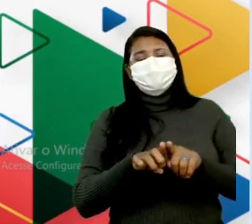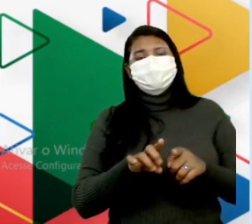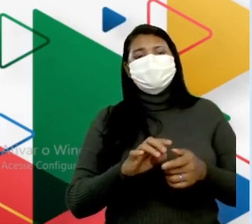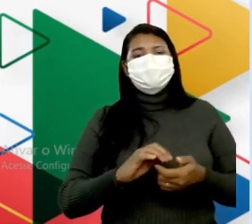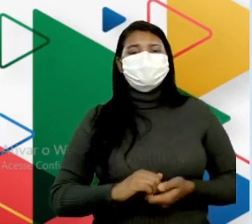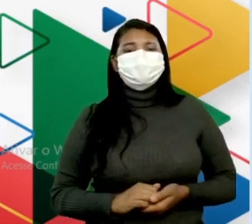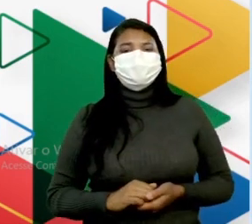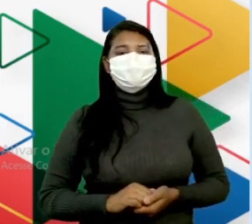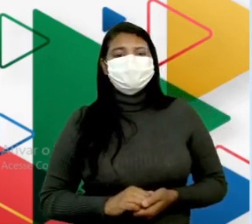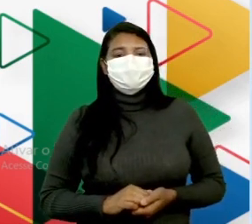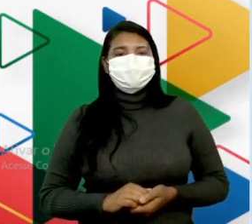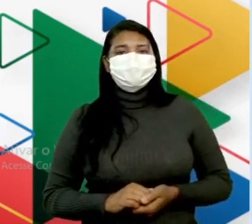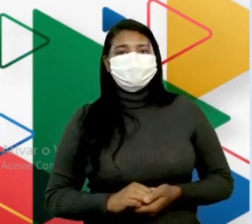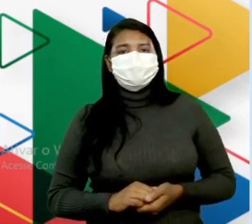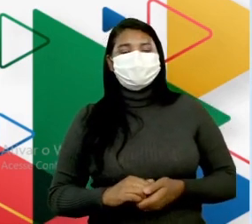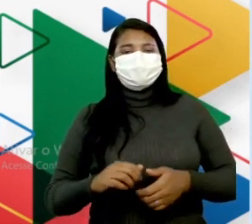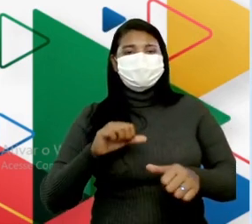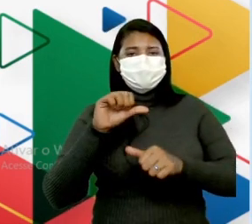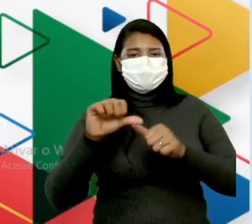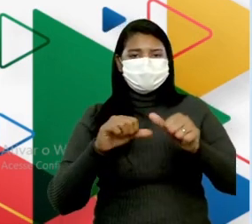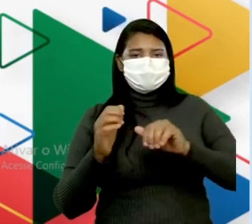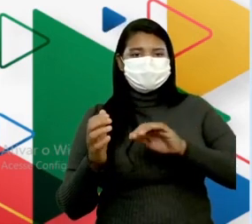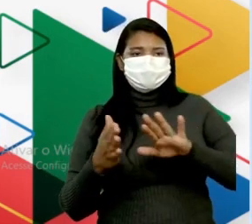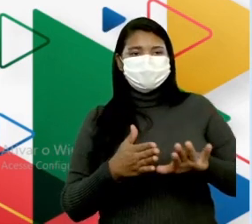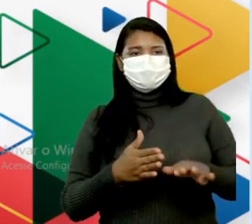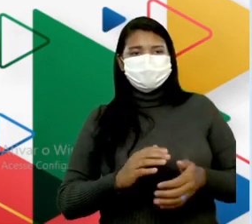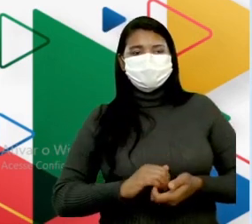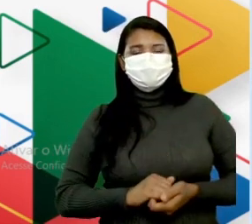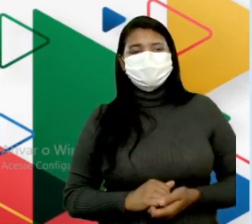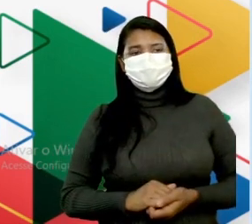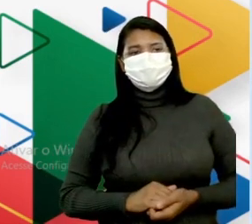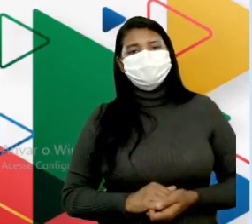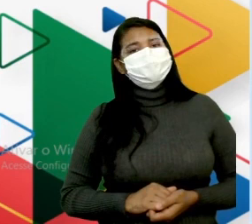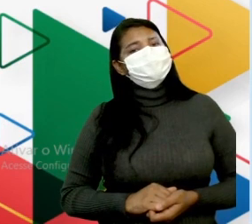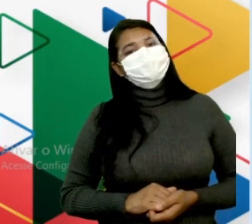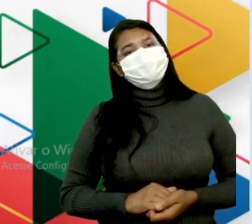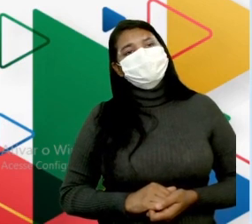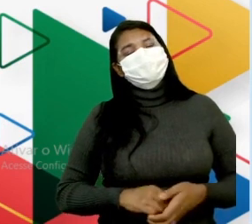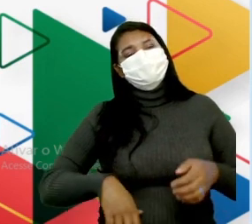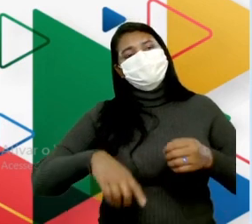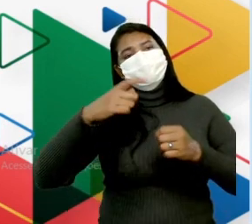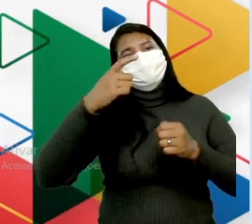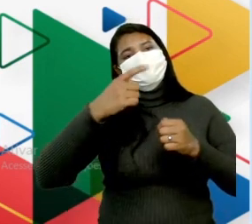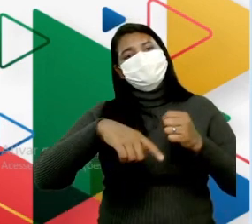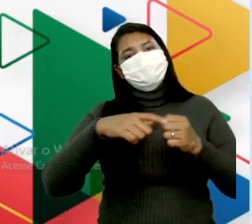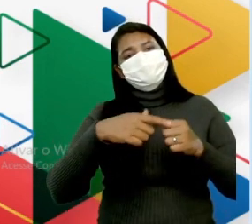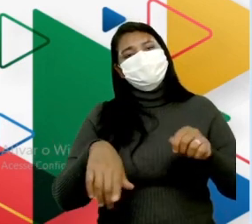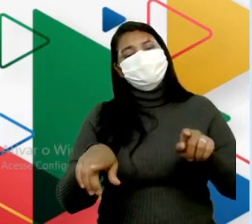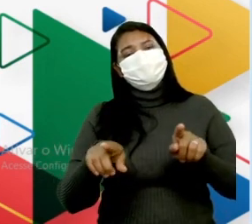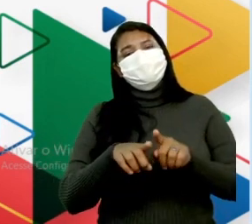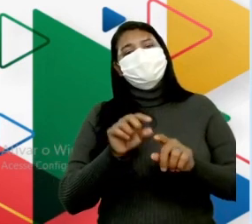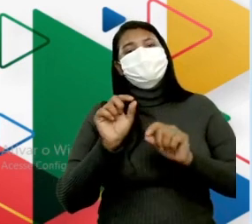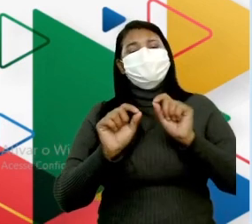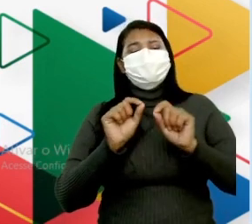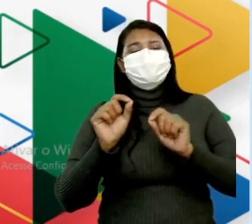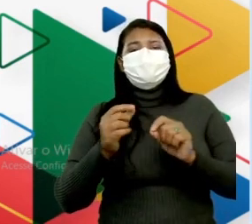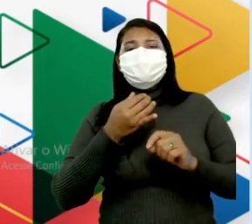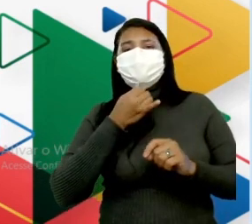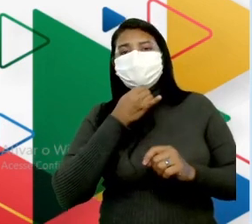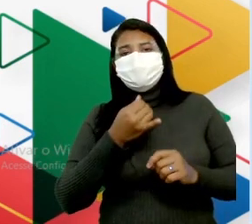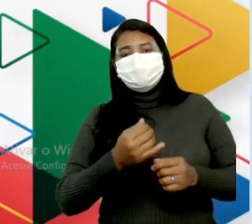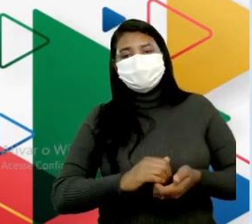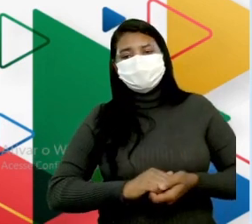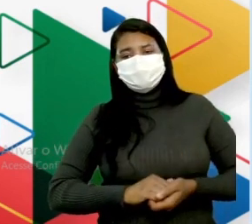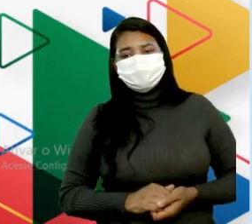ele encabeça a sentença, troca-se de posição com o sujeito, né? They were happy